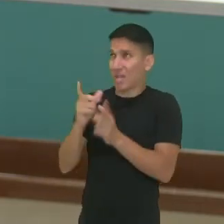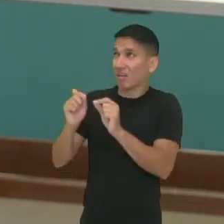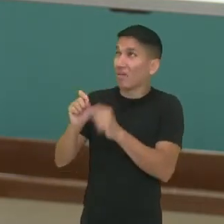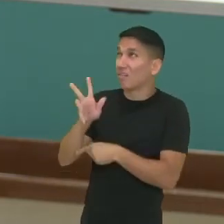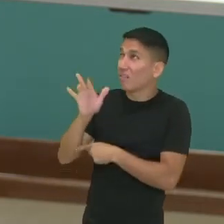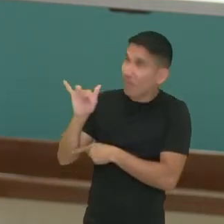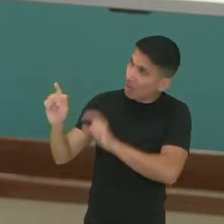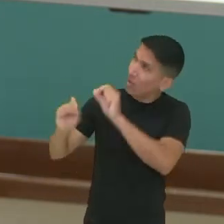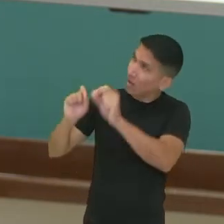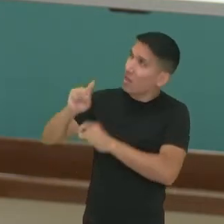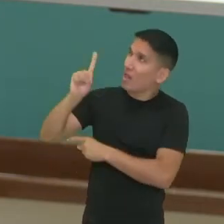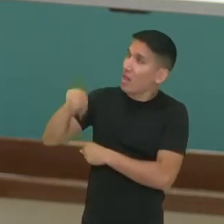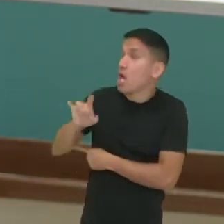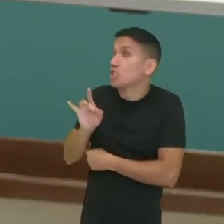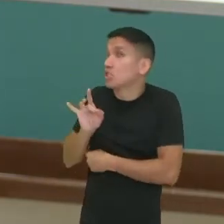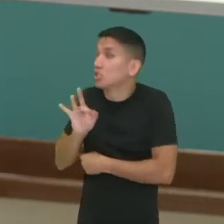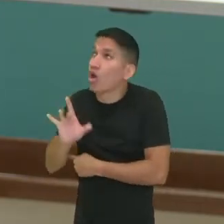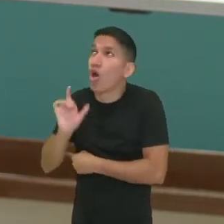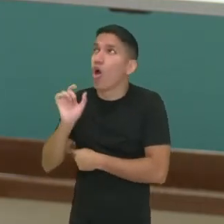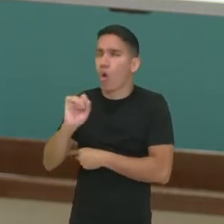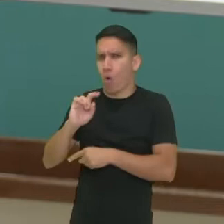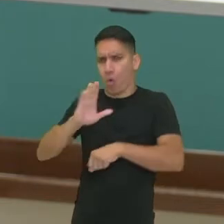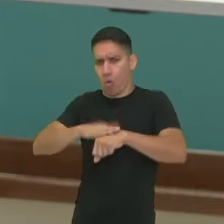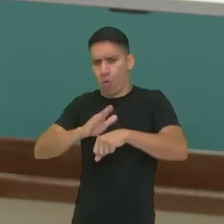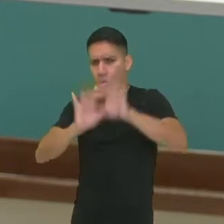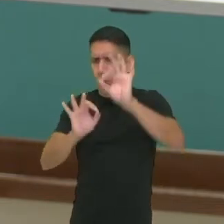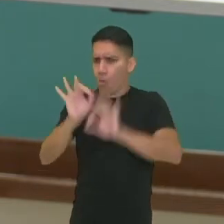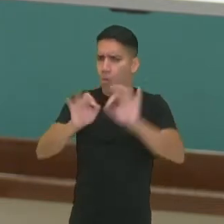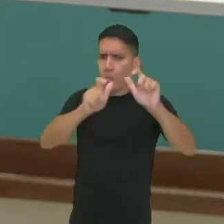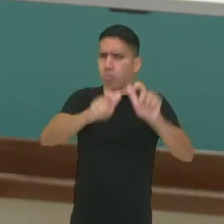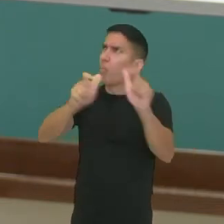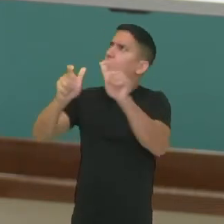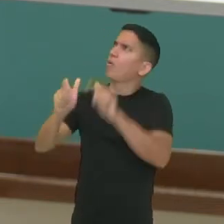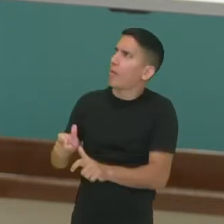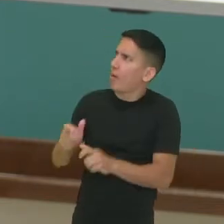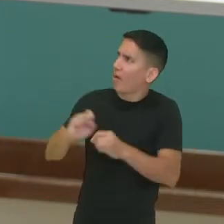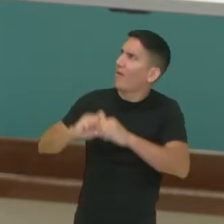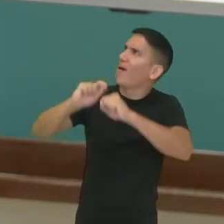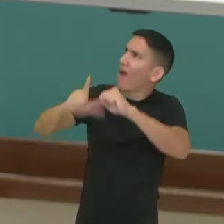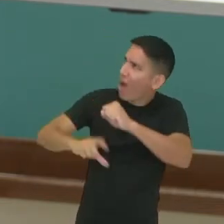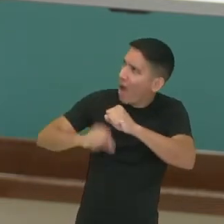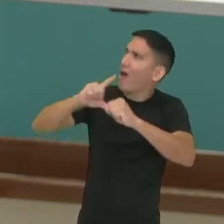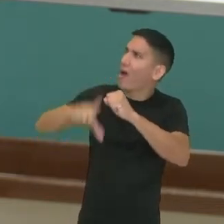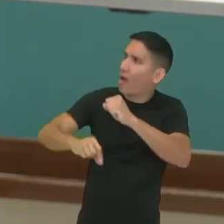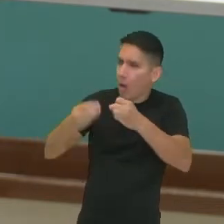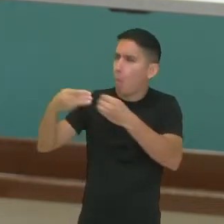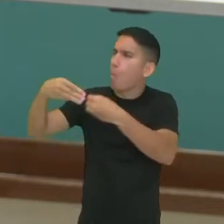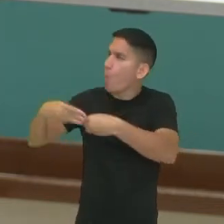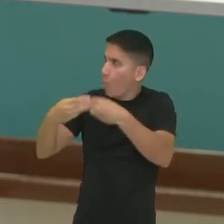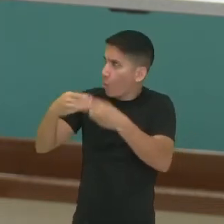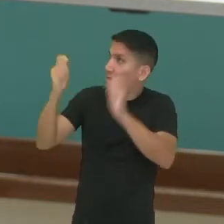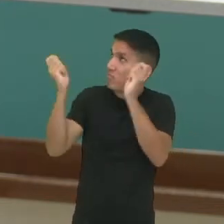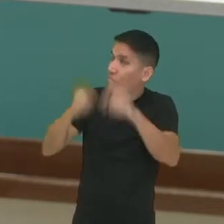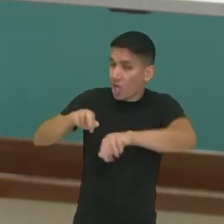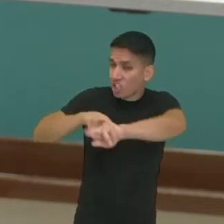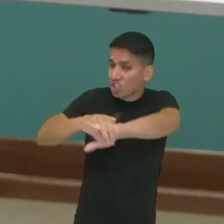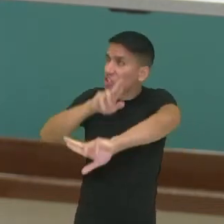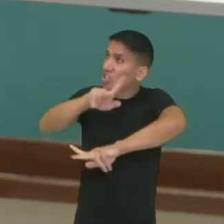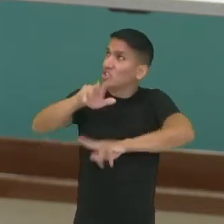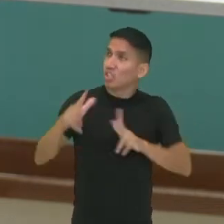professor, que só a disposição no espaço dos átomos na molécula pode